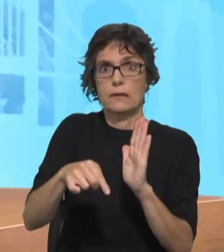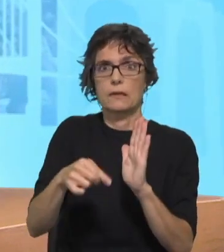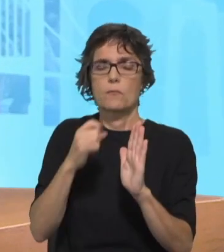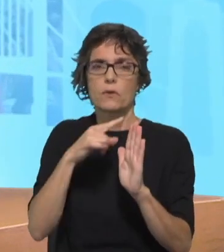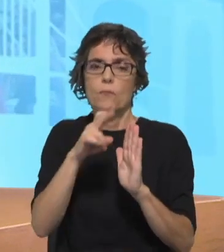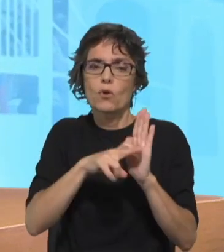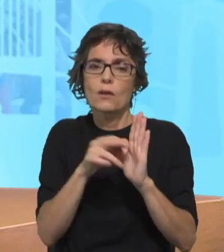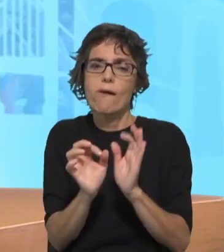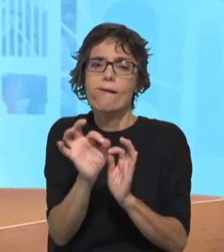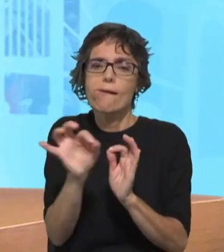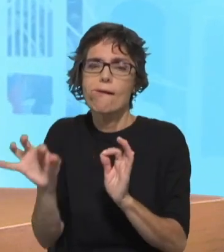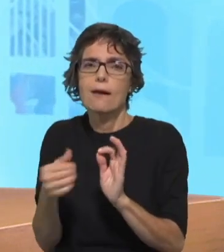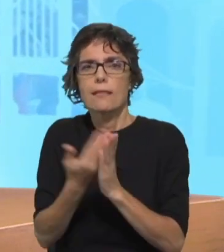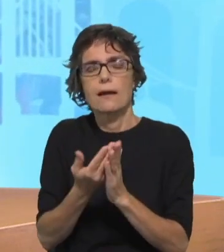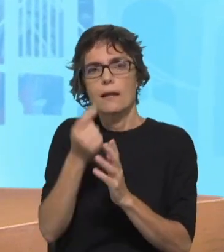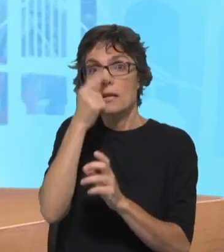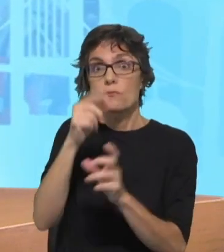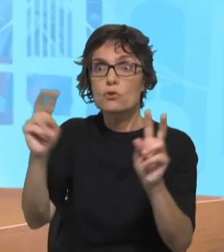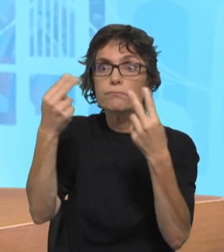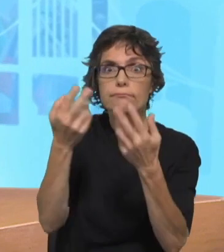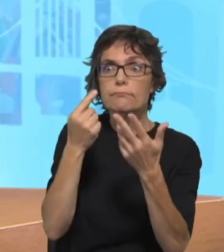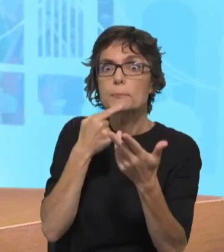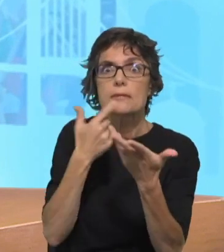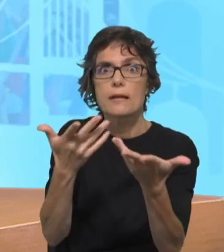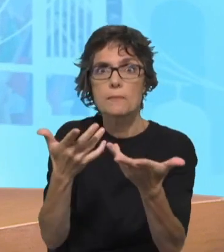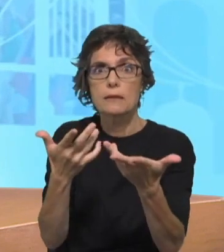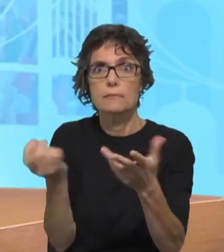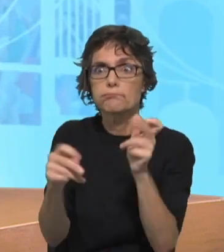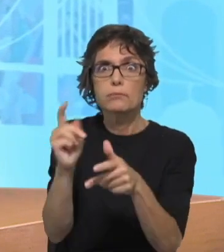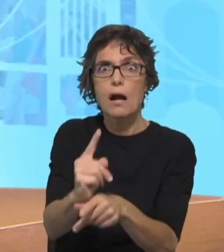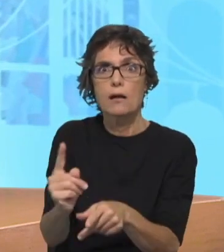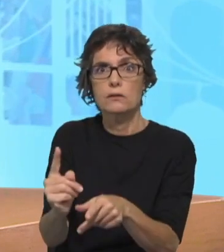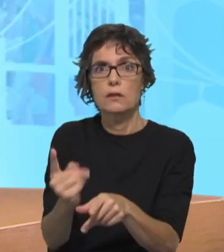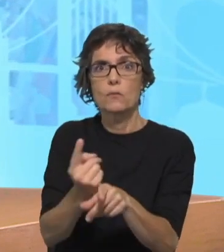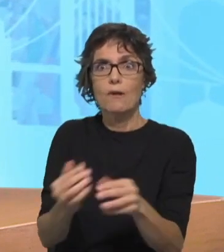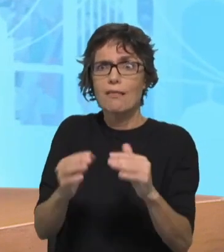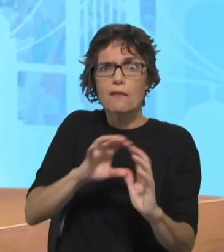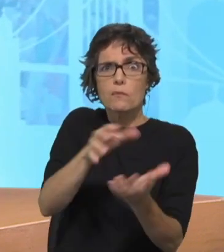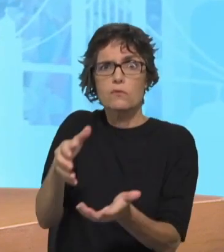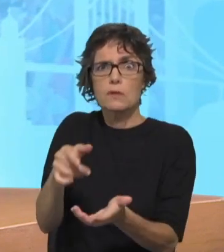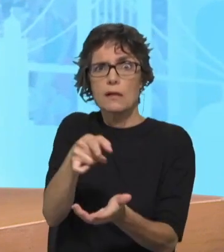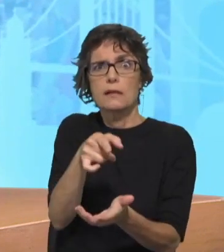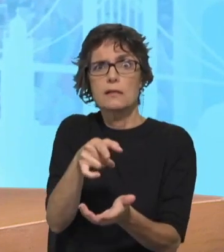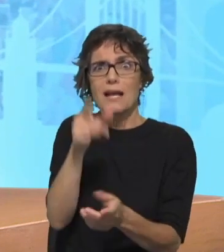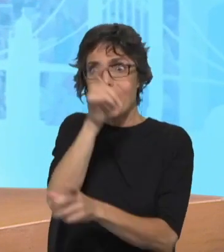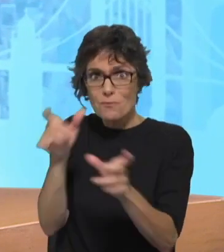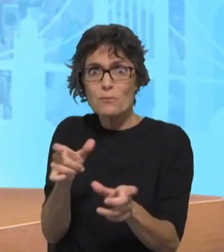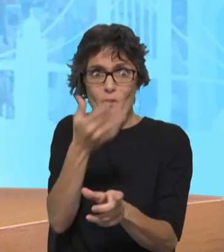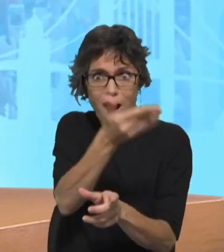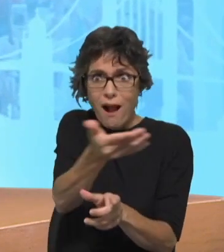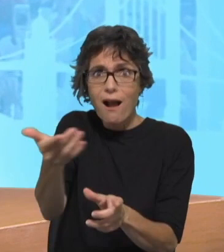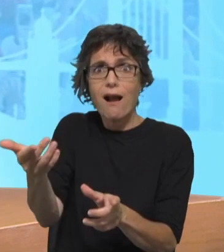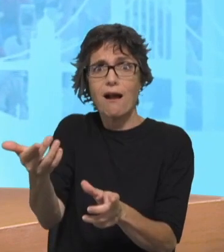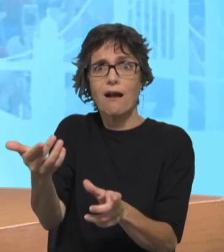relatório para o convívio dos nossos telespectadores, para que as pessoas se apercebam de que no mundo há pessoas concretas